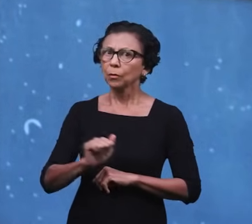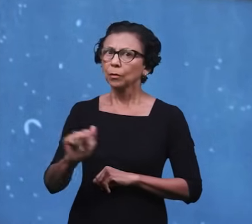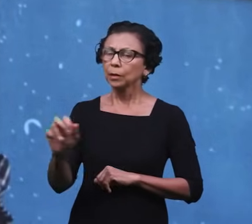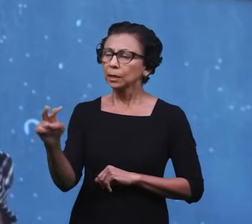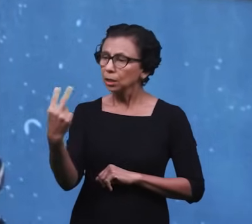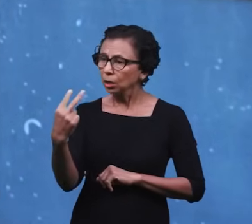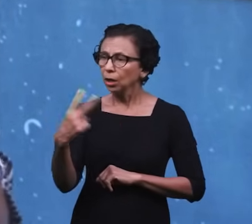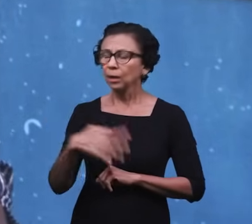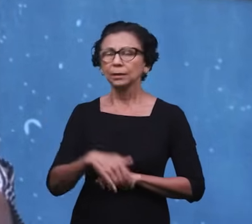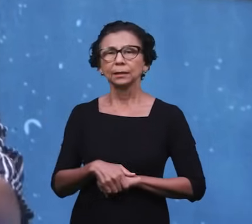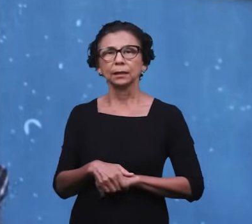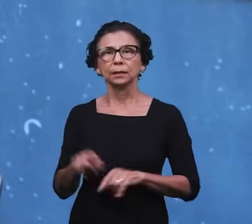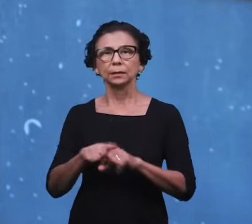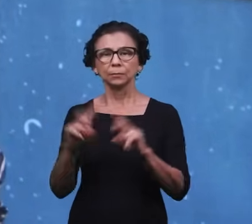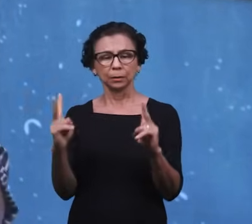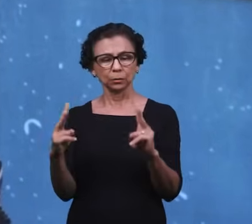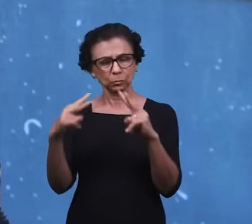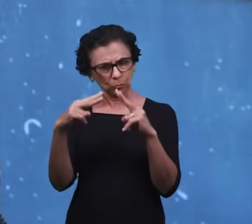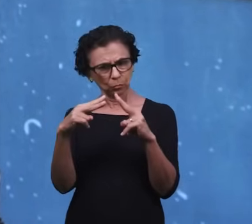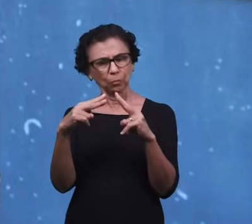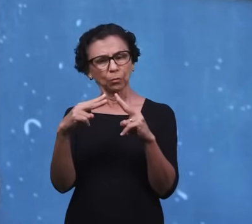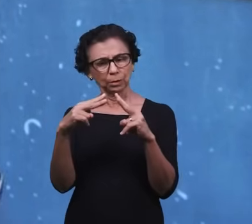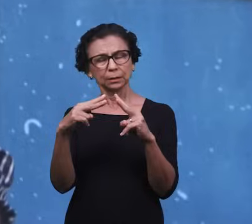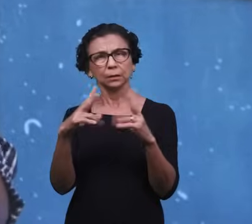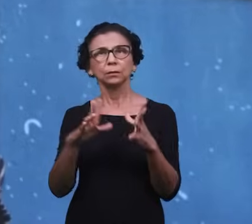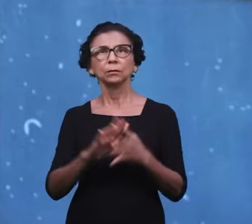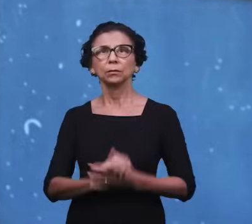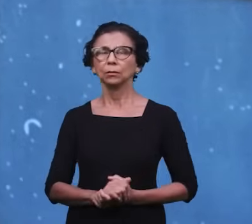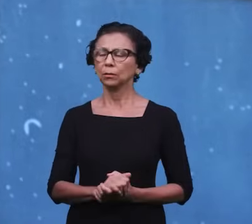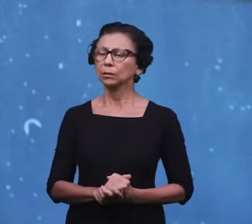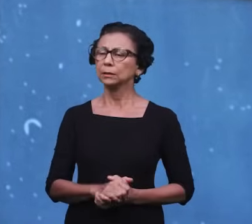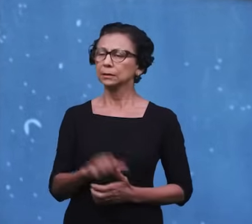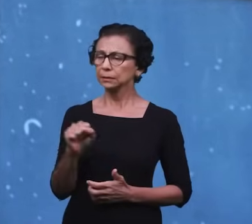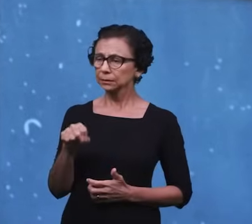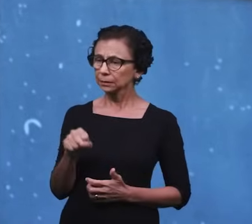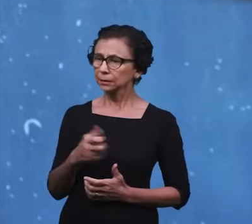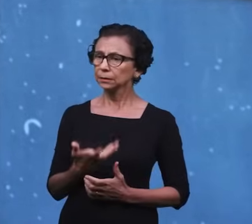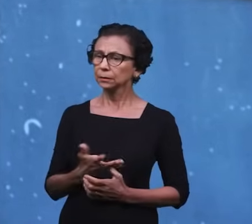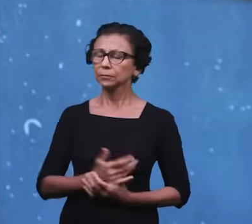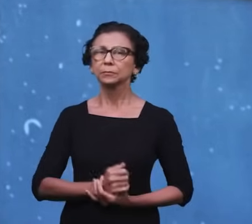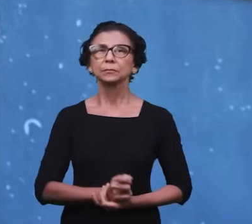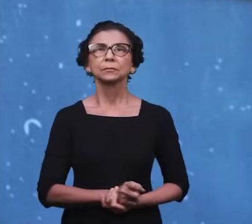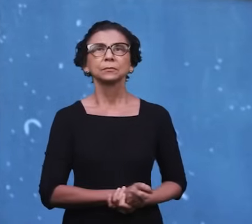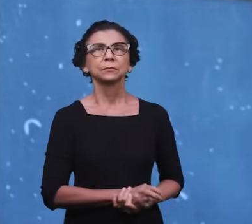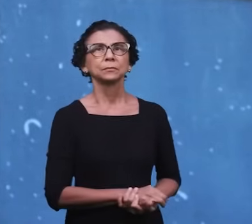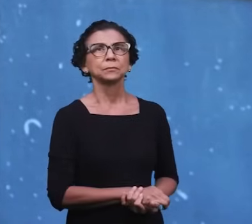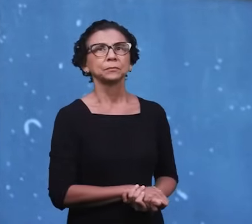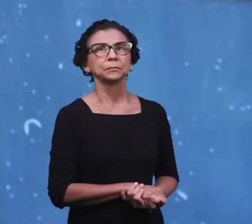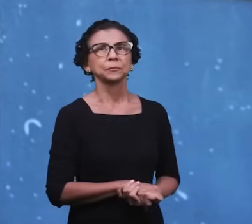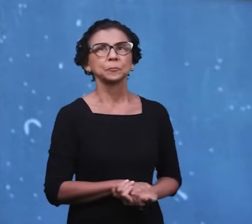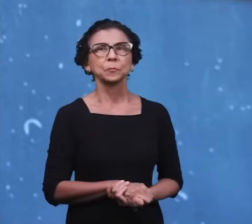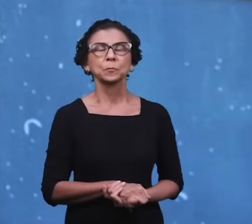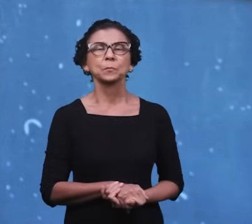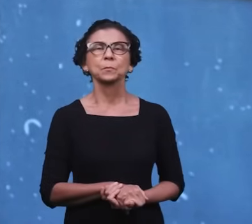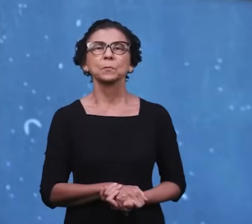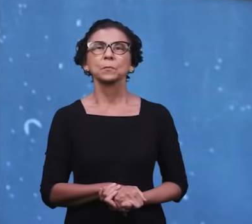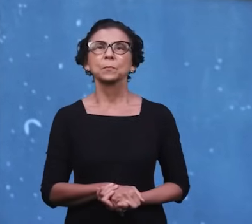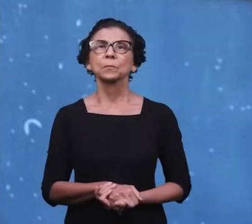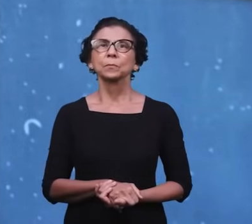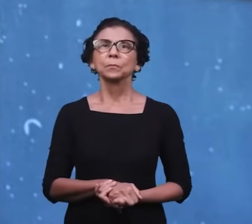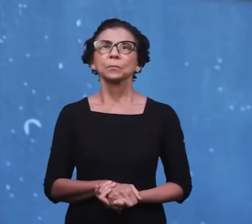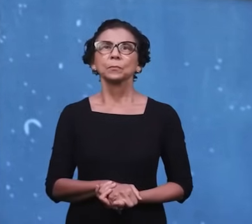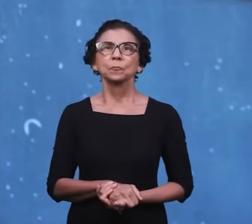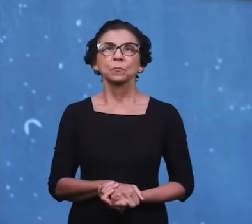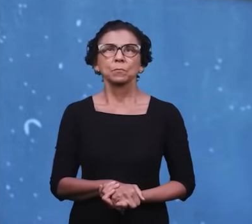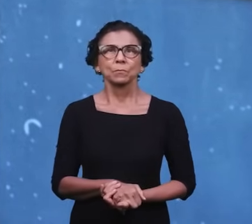que nunca vai olhar no olho, nunca vai atender, nunca vai se interessar por criança, né? Como a doutora Andressa bem disse, é um